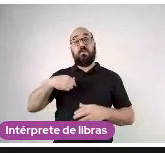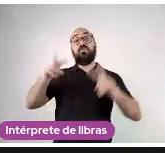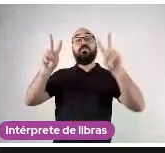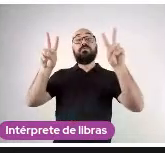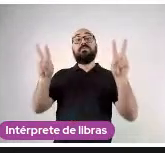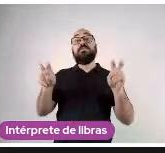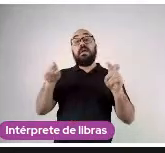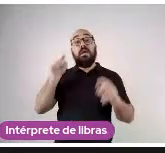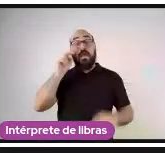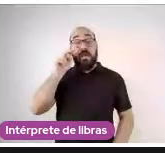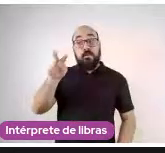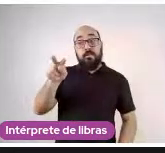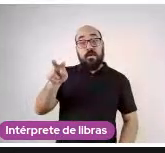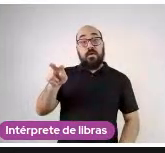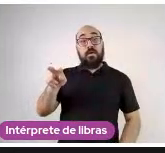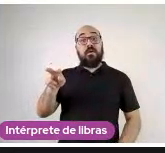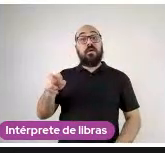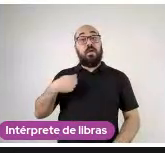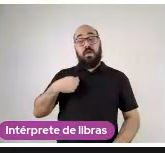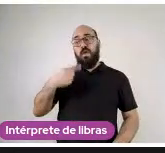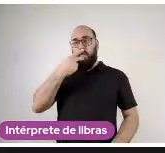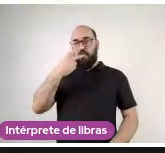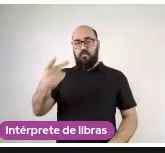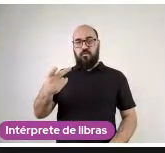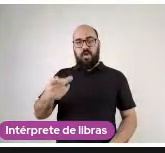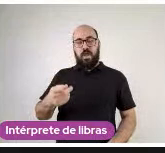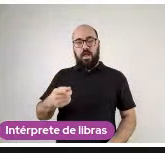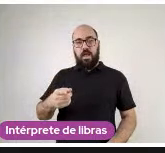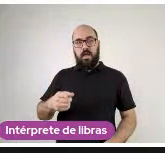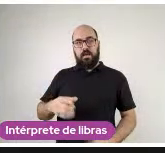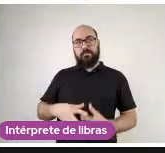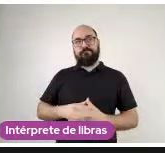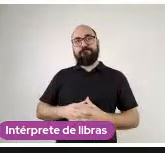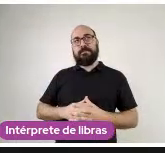eu, em vez de eu falar assim,